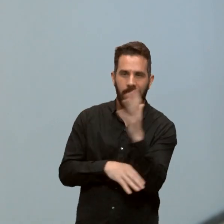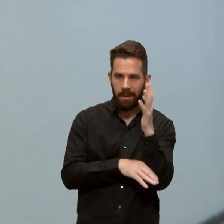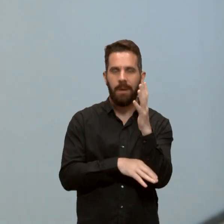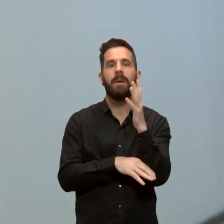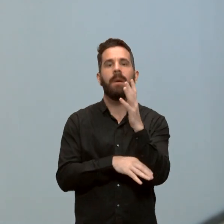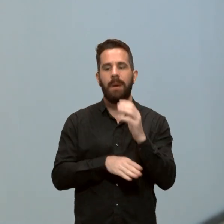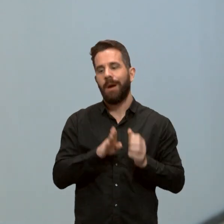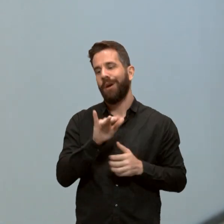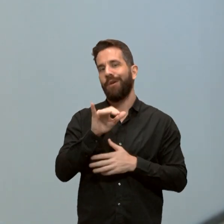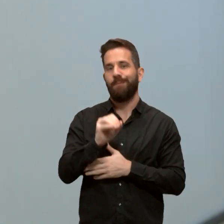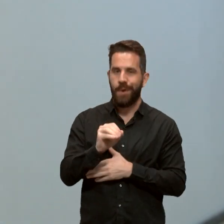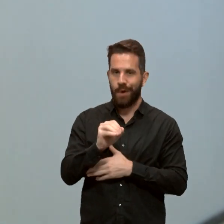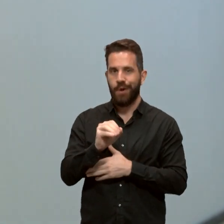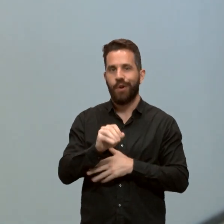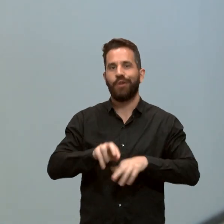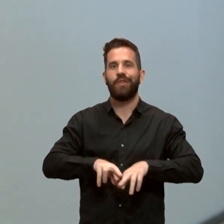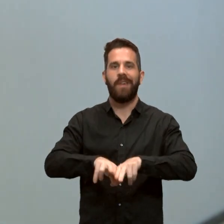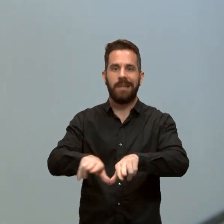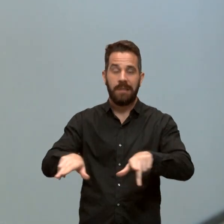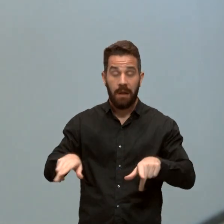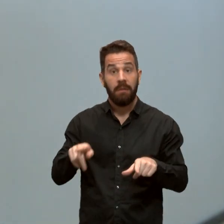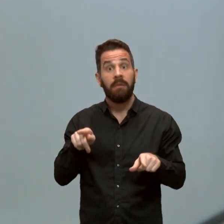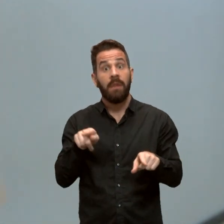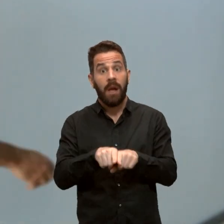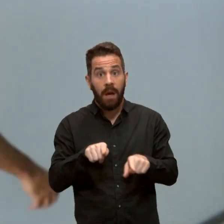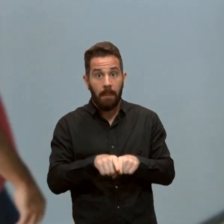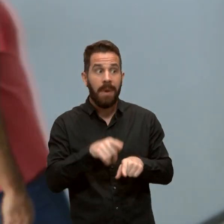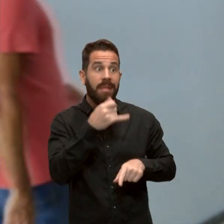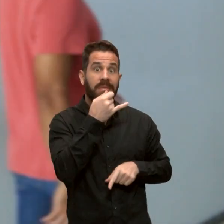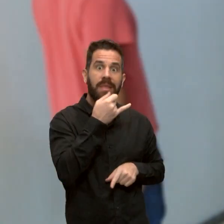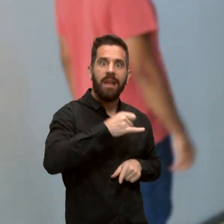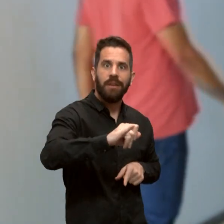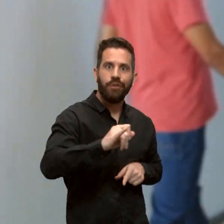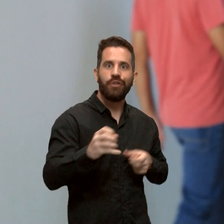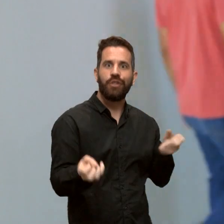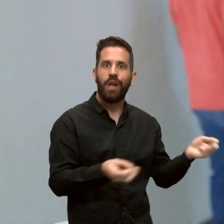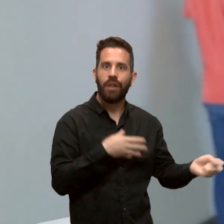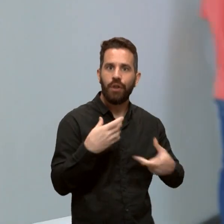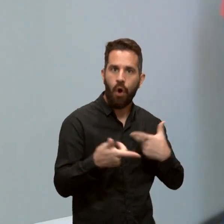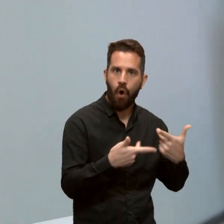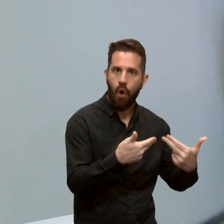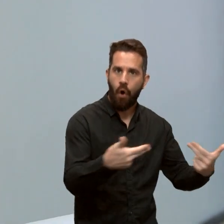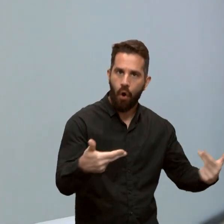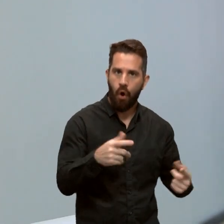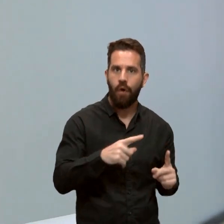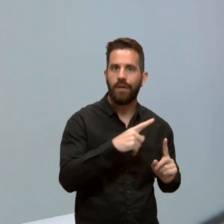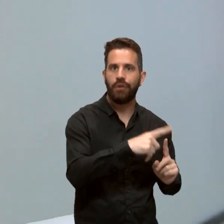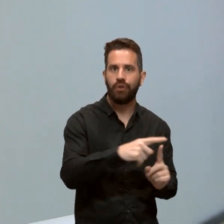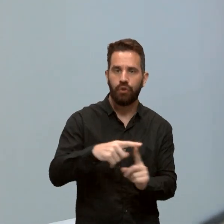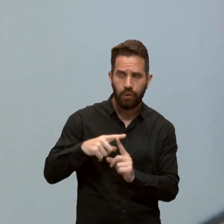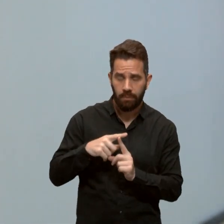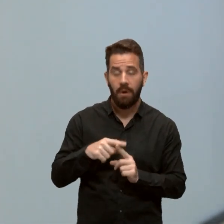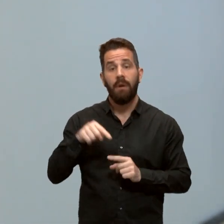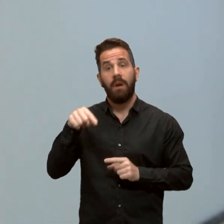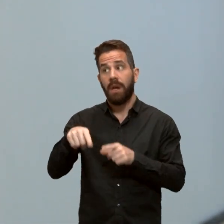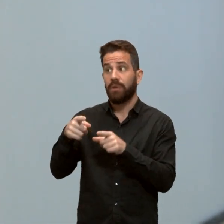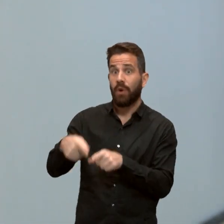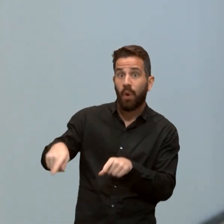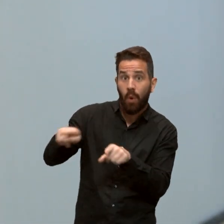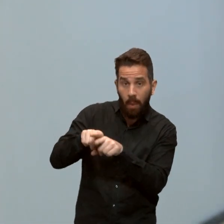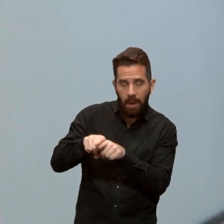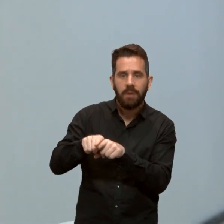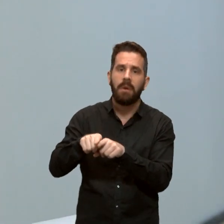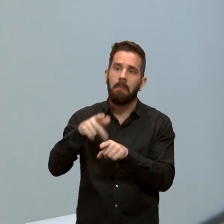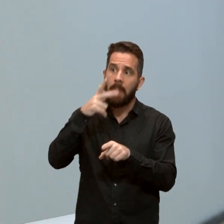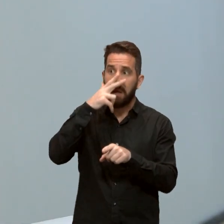biodiversidade e também das energias renováveis. Então, essa cooperação para nós é um passo mais